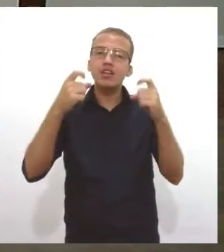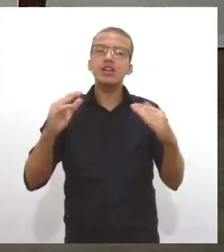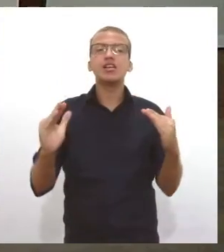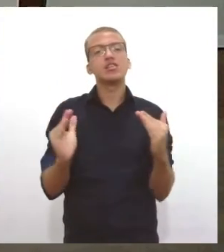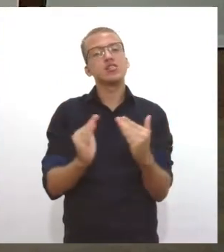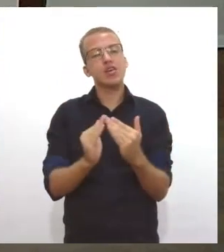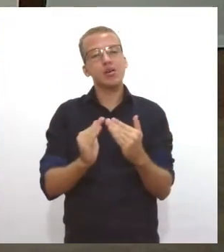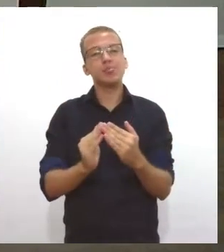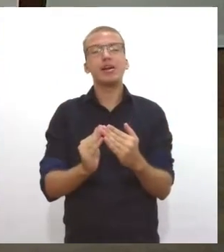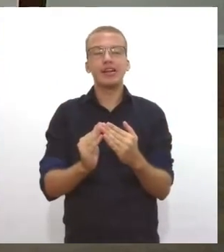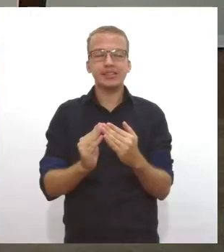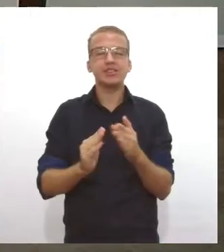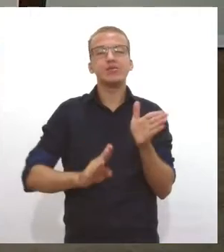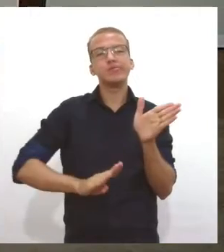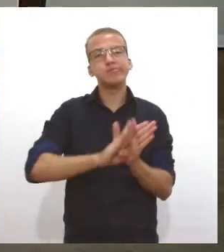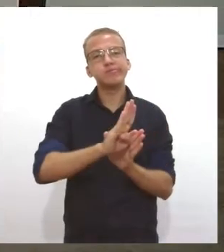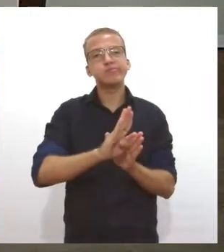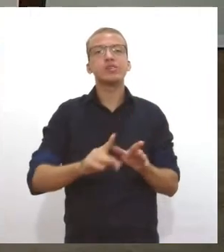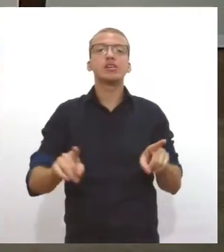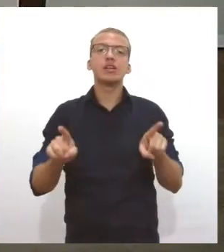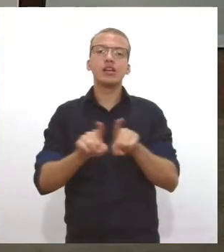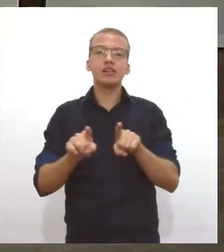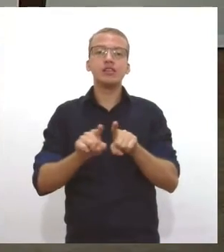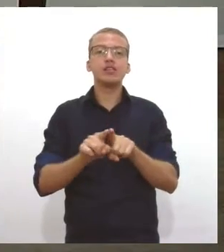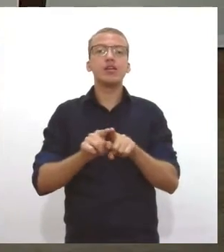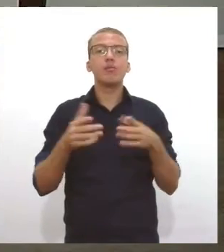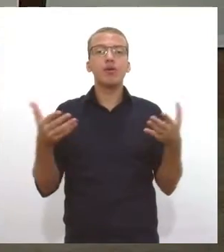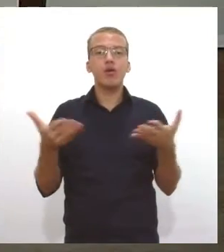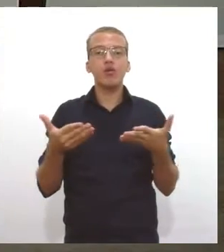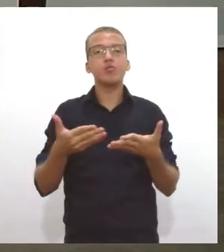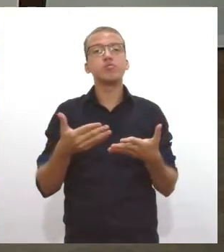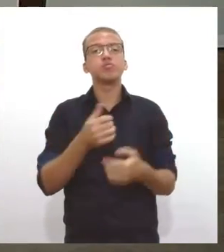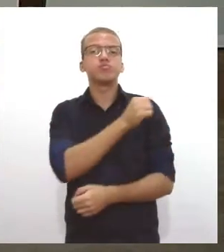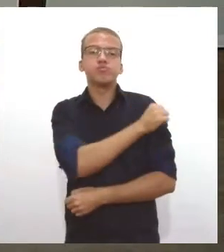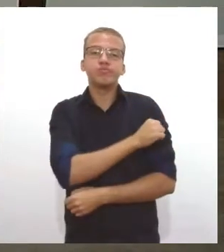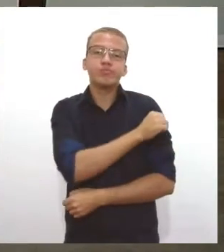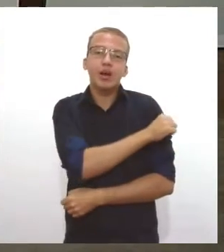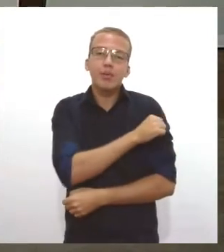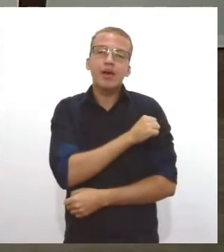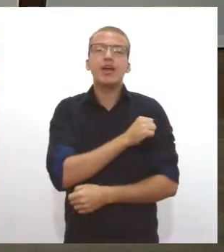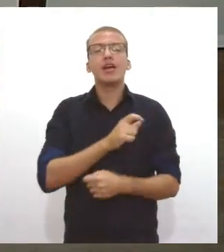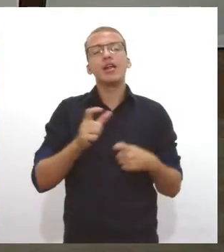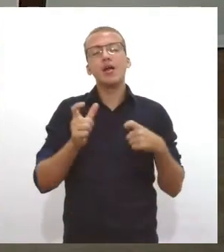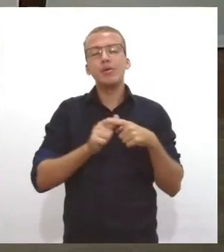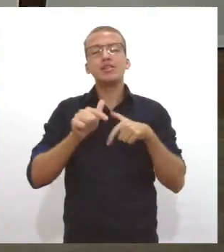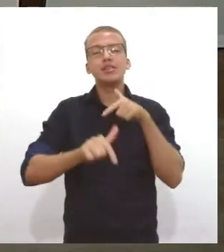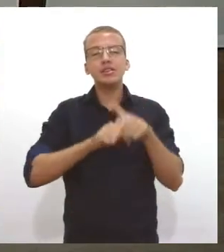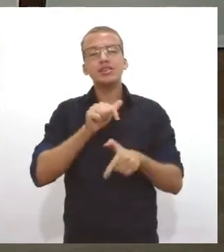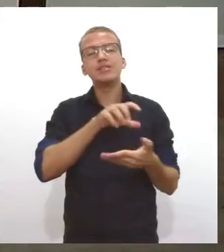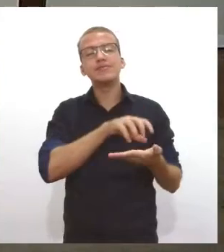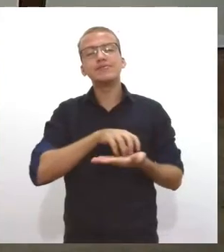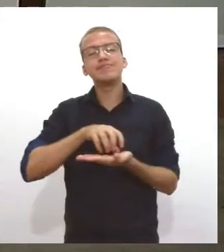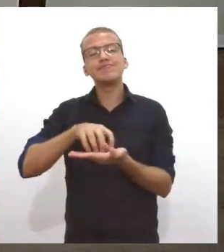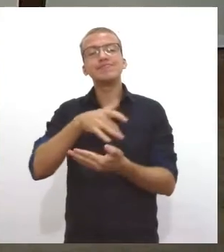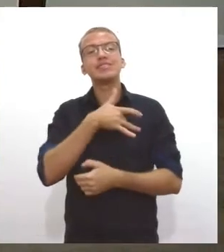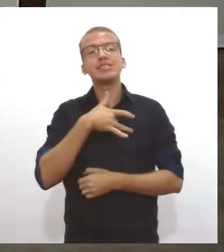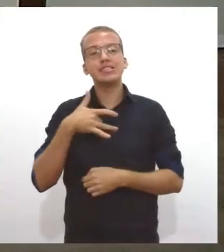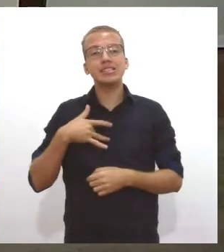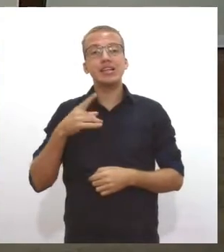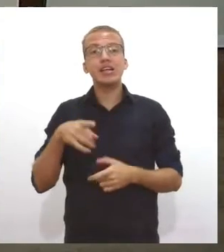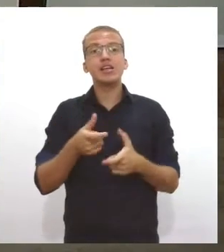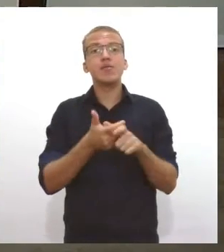de combate à pandemia nos próprios nas próprias unidades de saúde né então esse número também